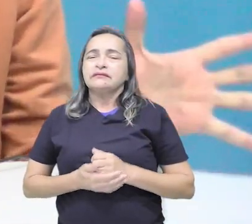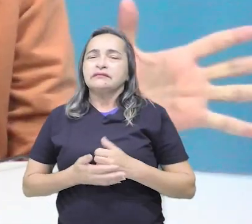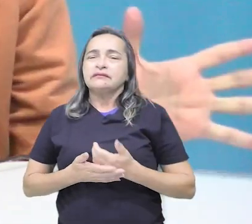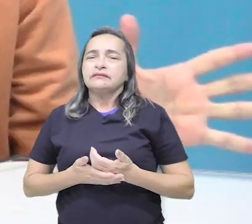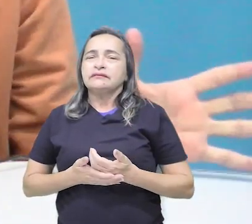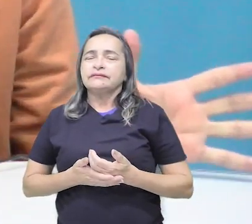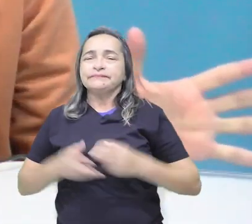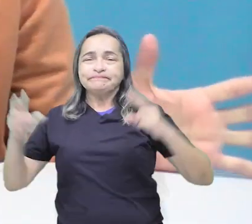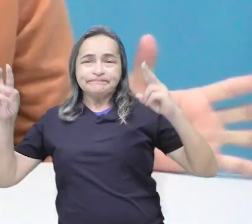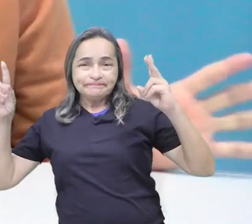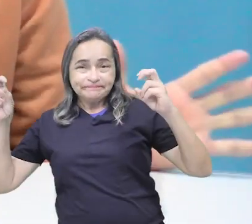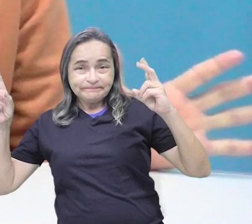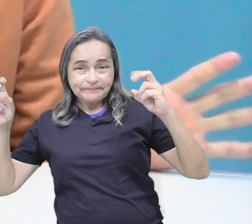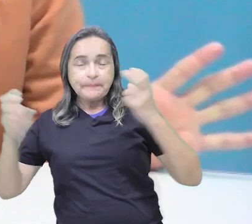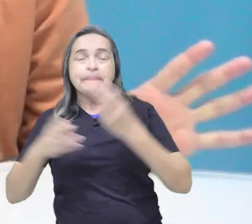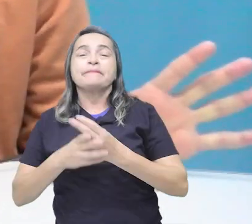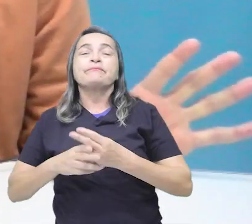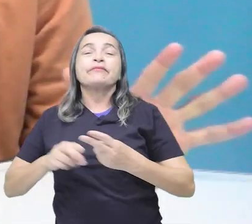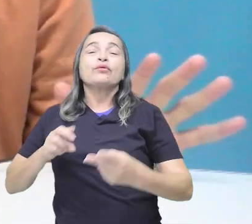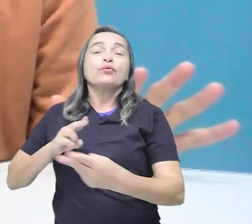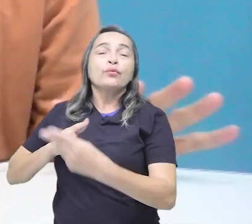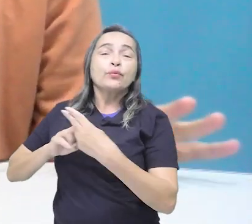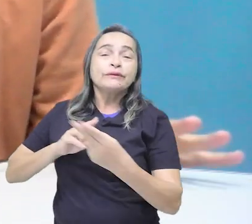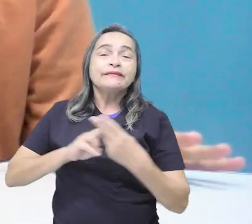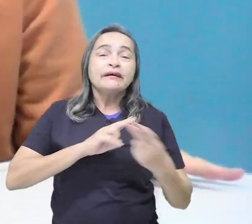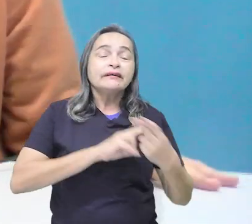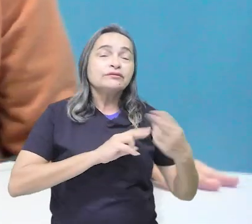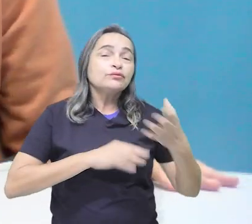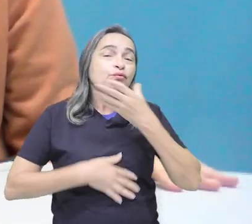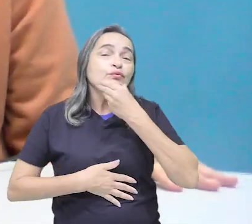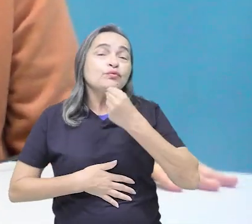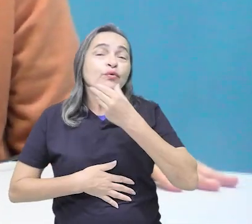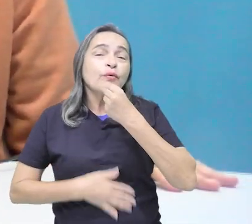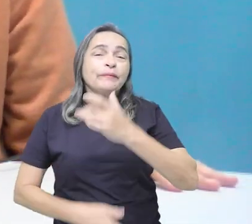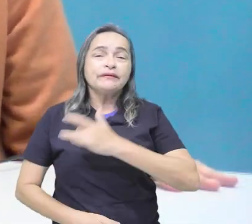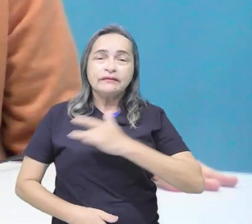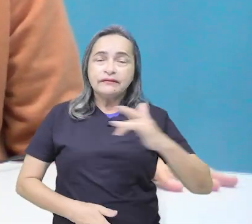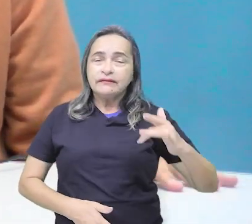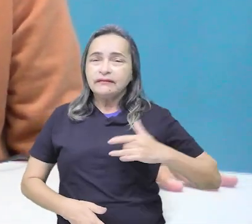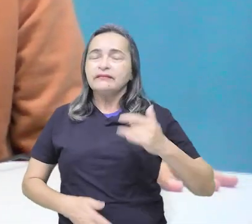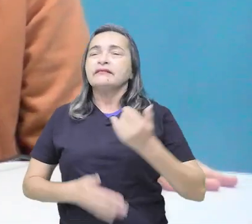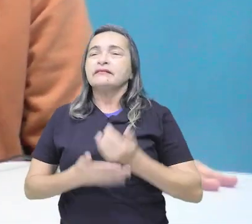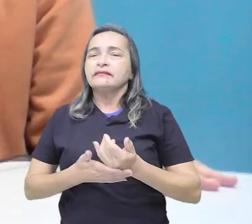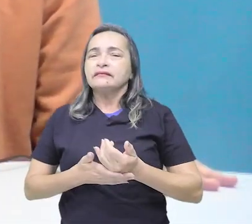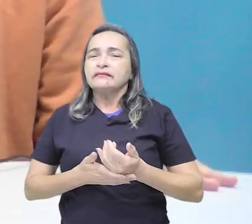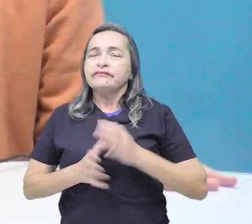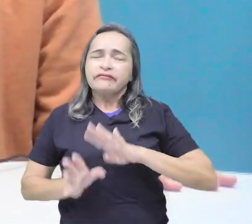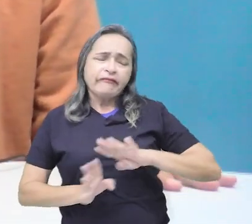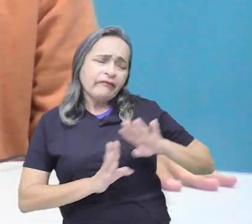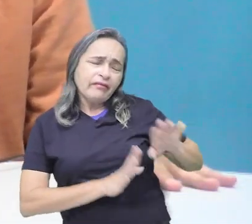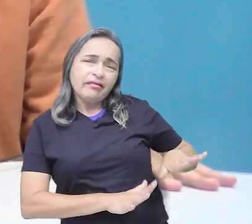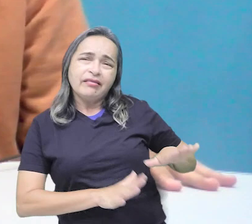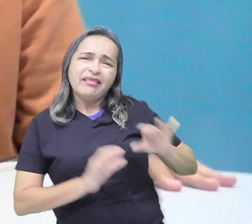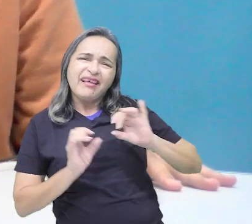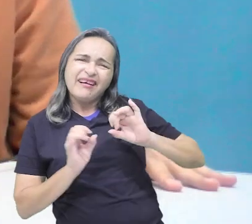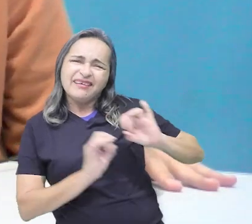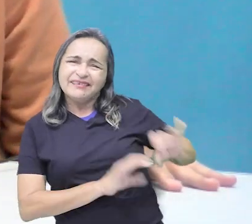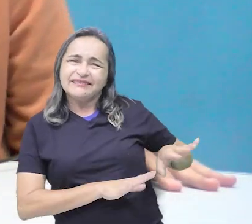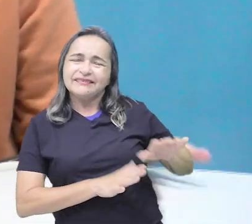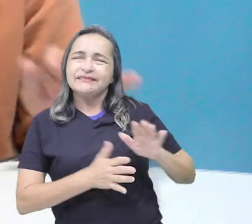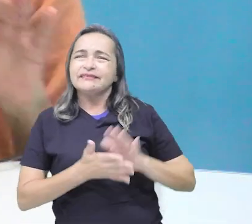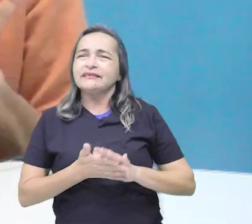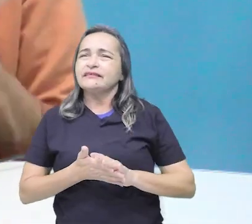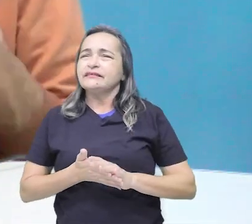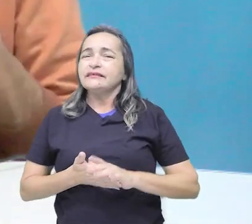generalizada de cuidado do homem com a sua saúde, no caso específico do câncer de próstata, existe uma resistência ainda